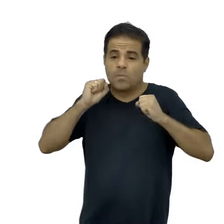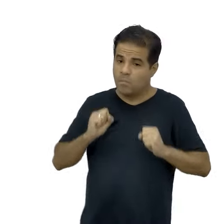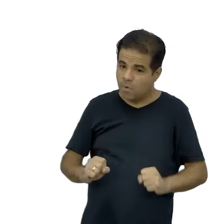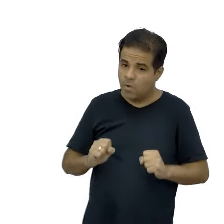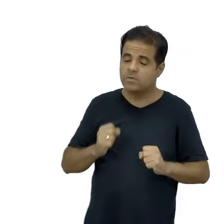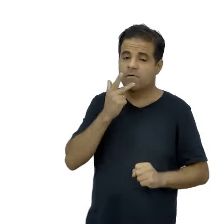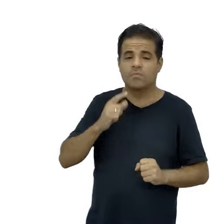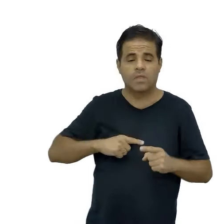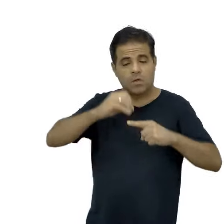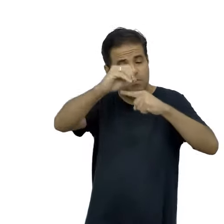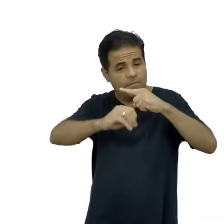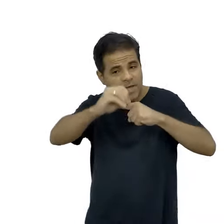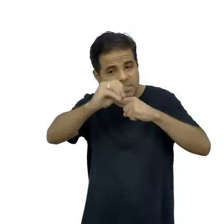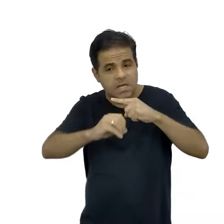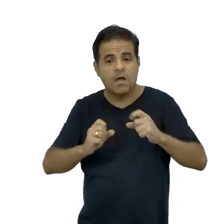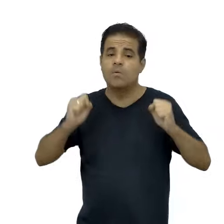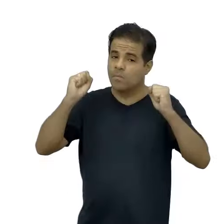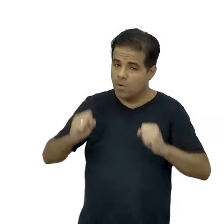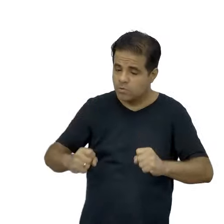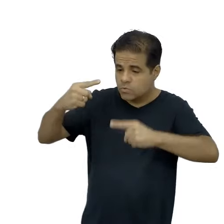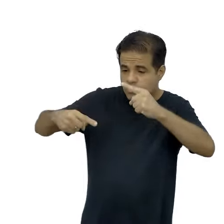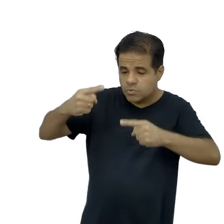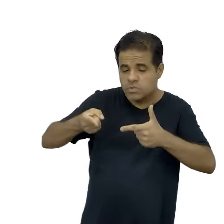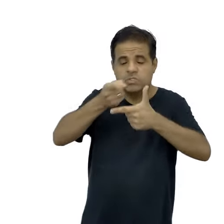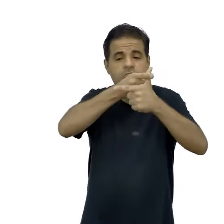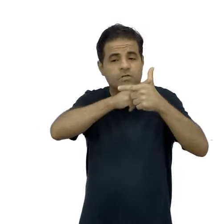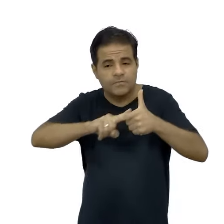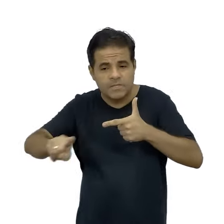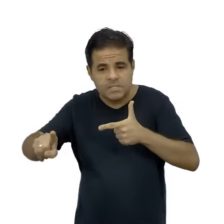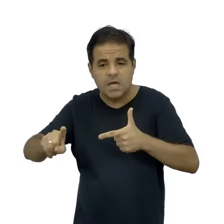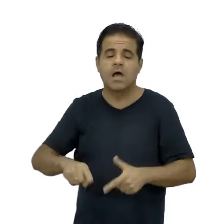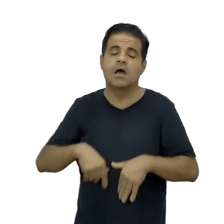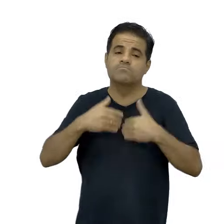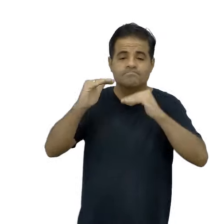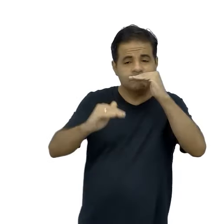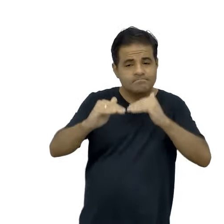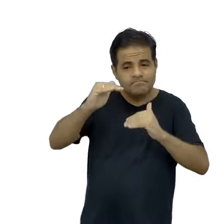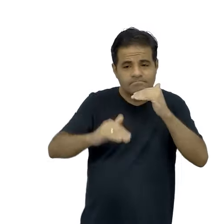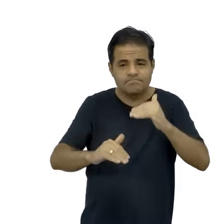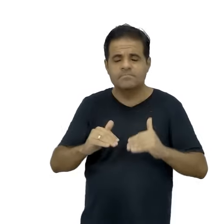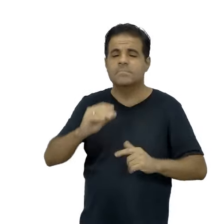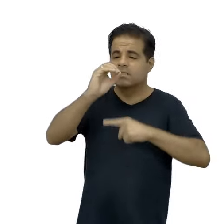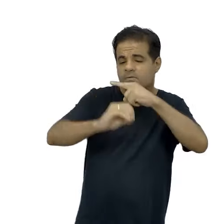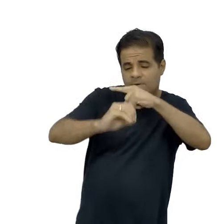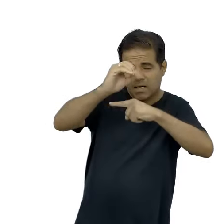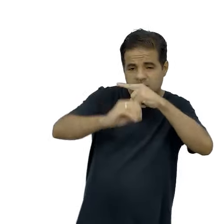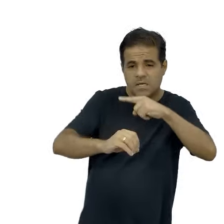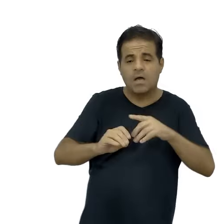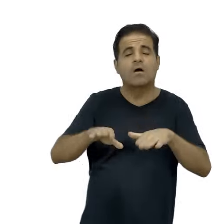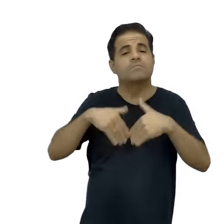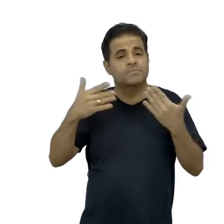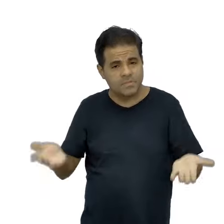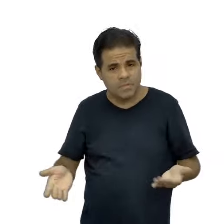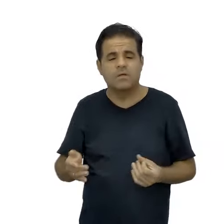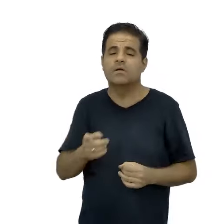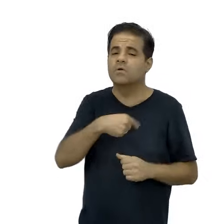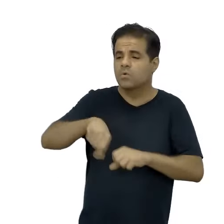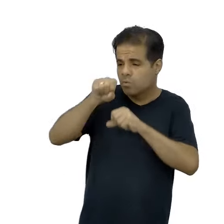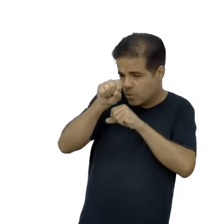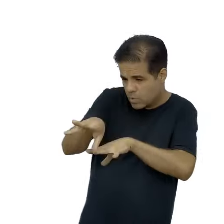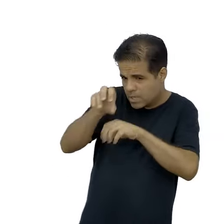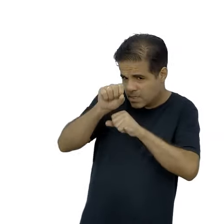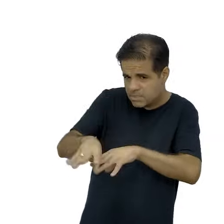uma fração, eu posso discutir sobre divisão, né, a equivalência dessas frações, o quanto o ensino